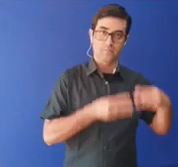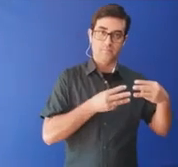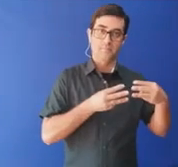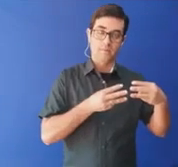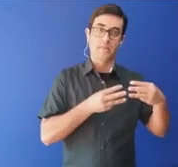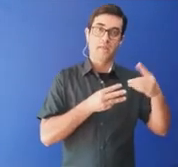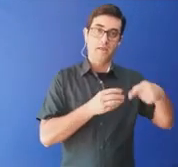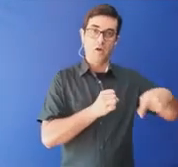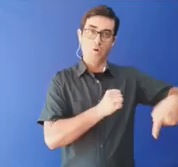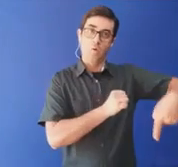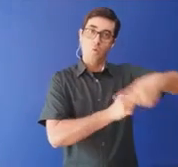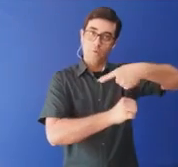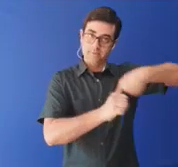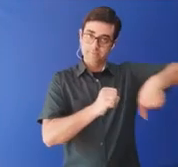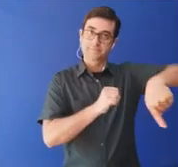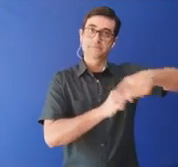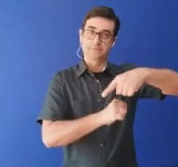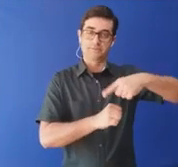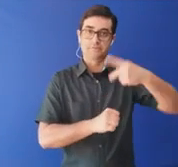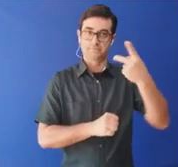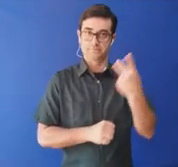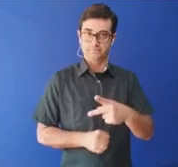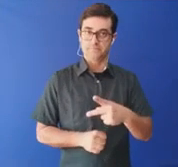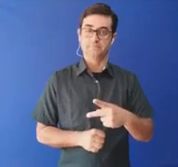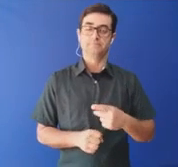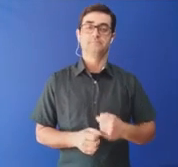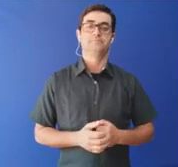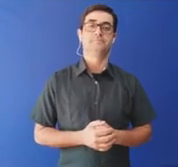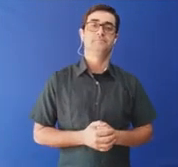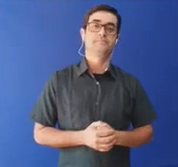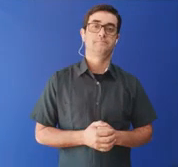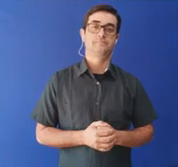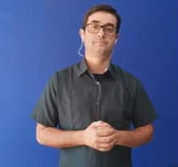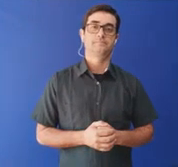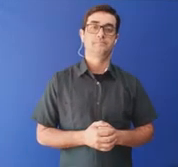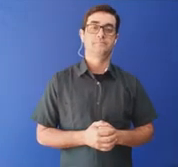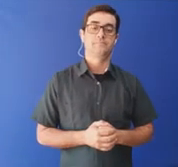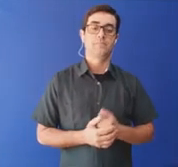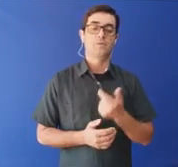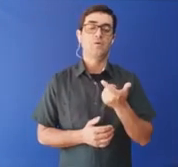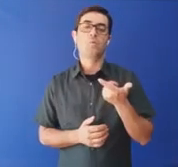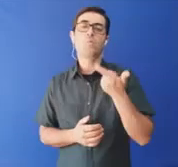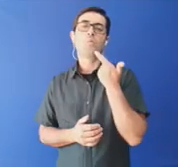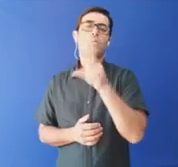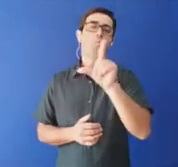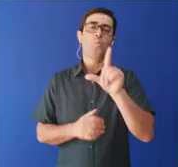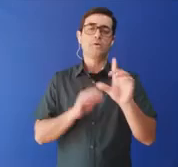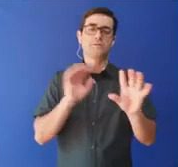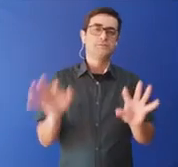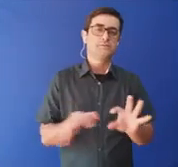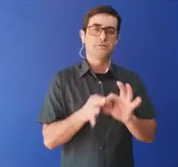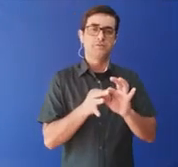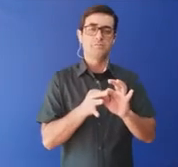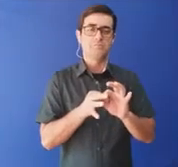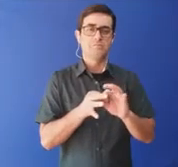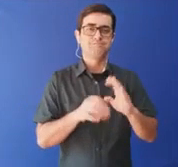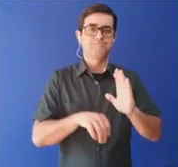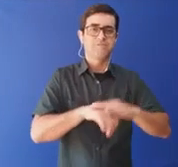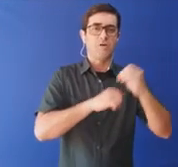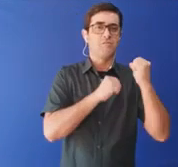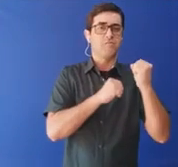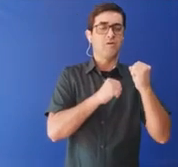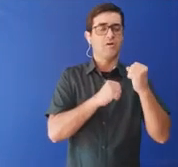é justamente o tipo de orbital envolvido. Outra questão que vai fazer com que uma